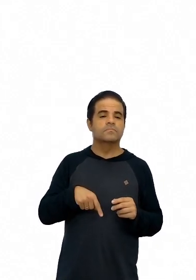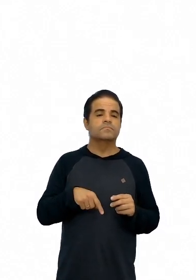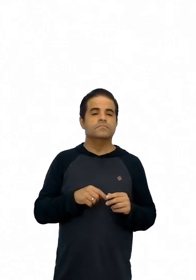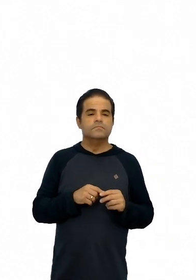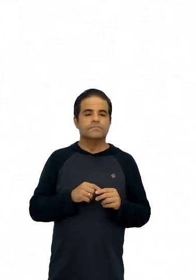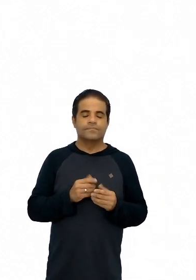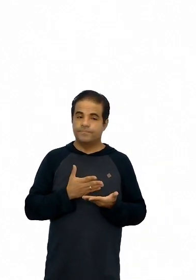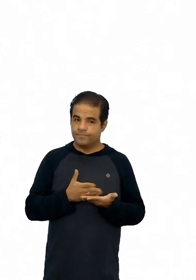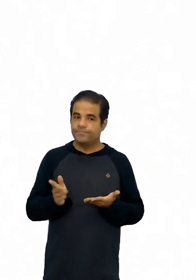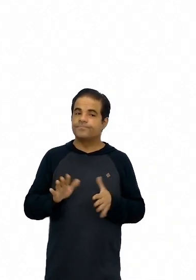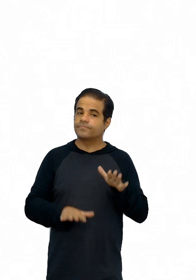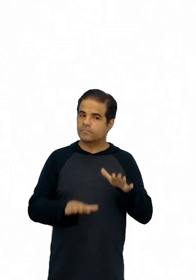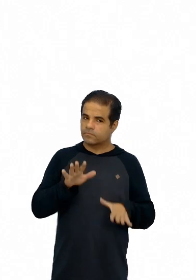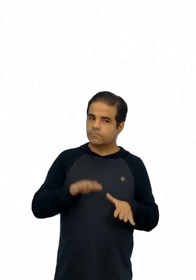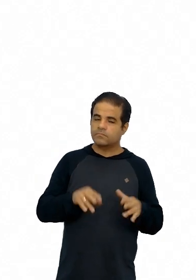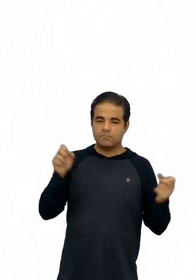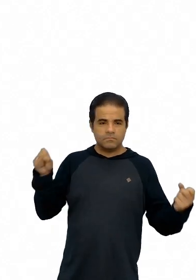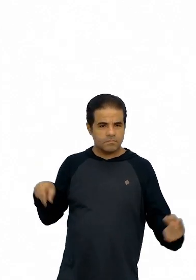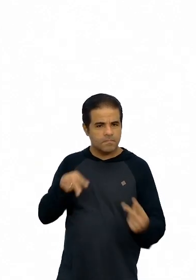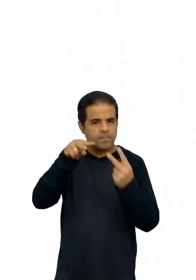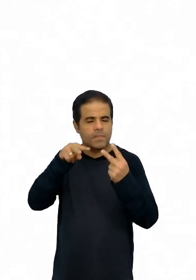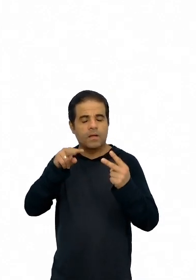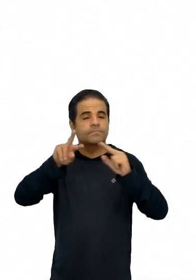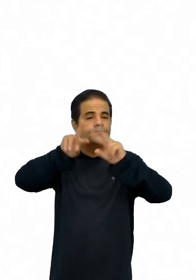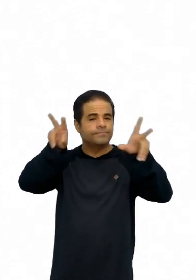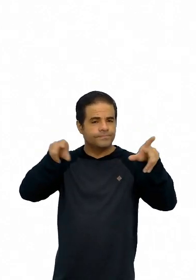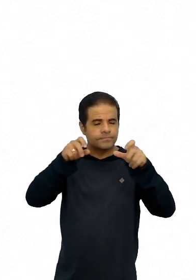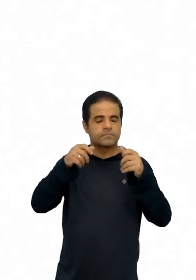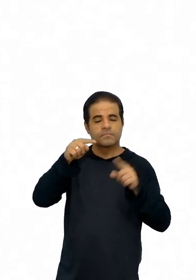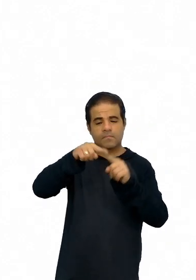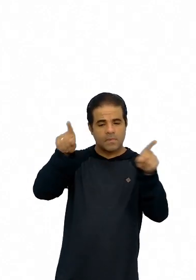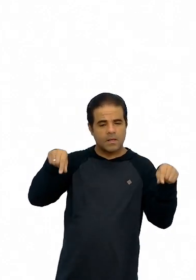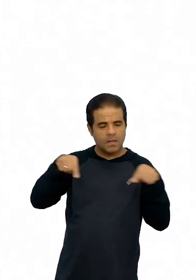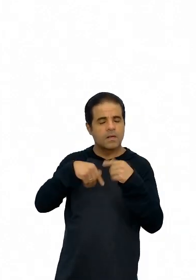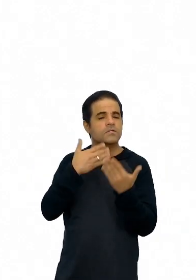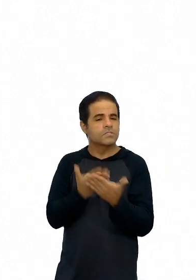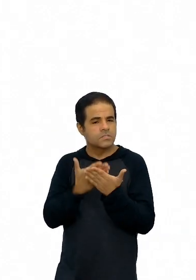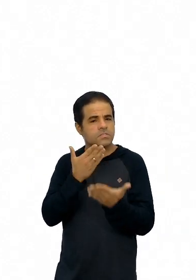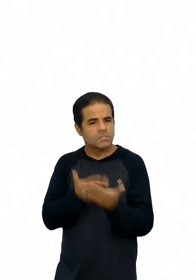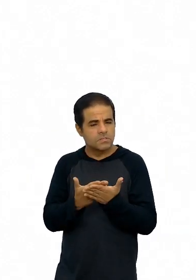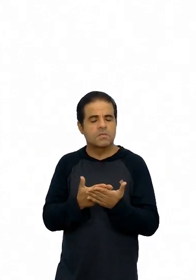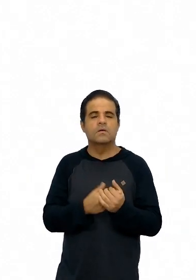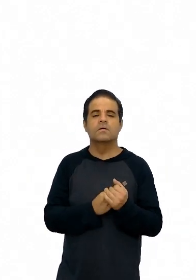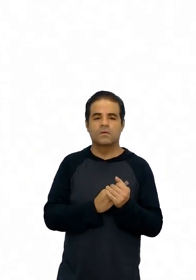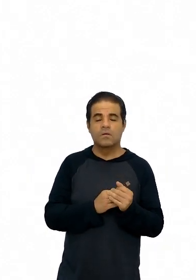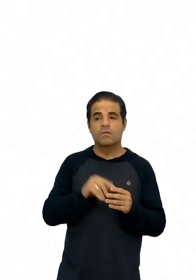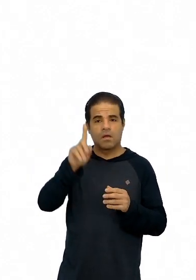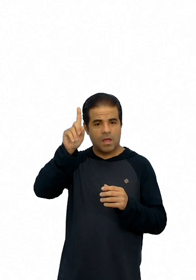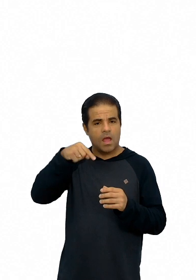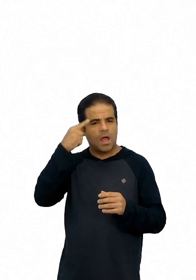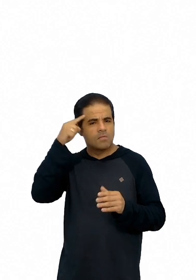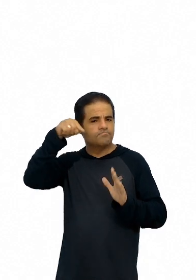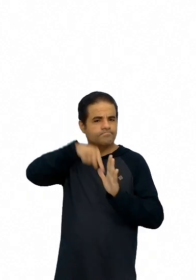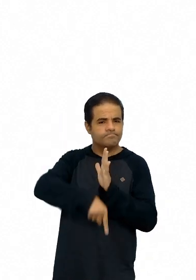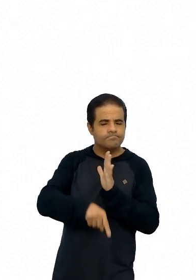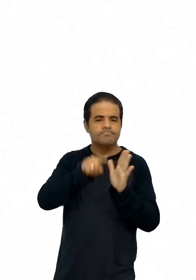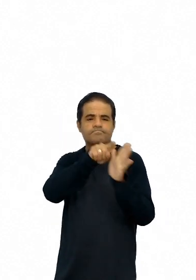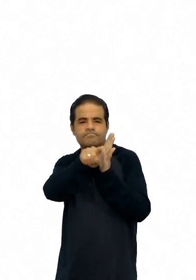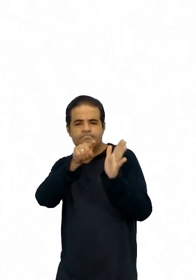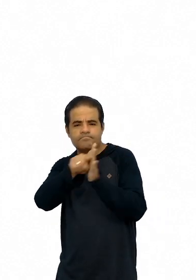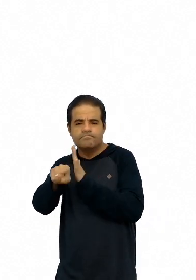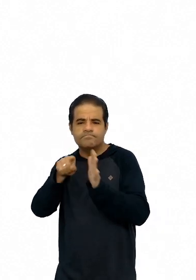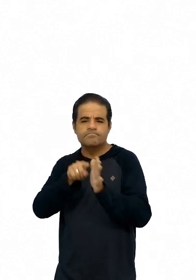gente às vezes se depara com essas situações de sala de aula, porque ali da situação de sala de aula emergem, né, muitas